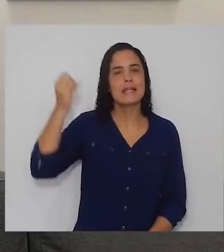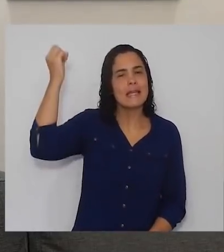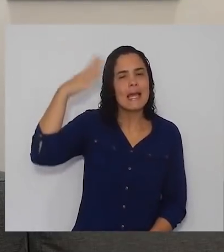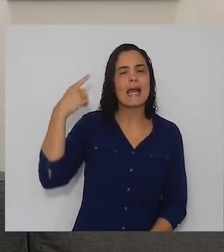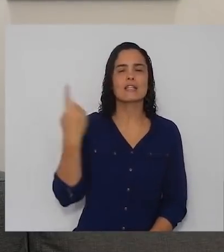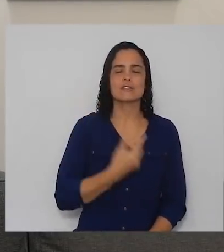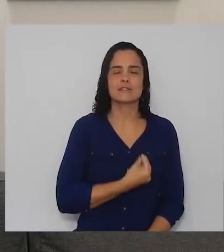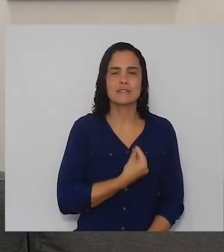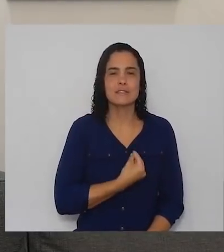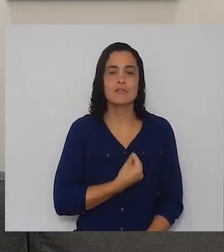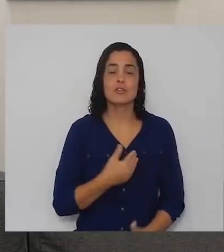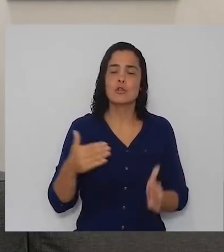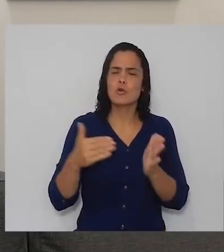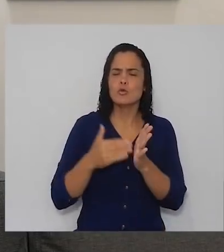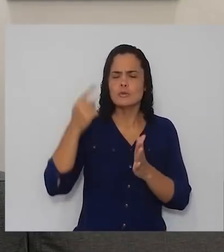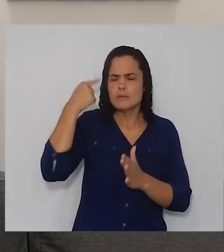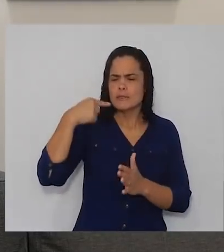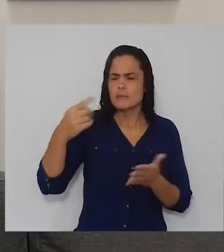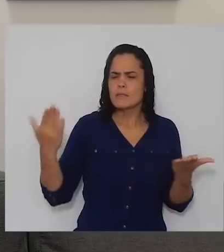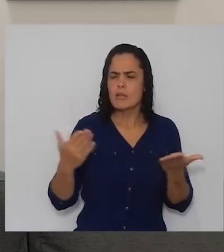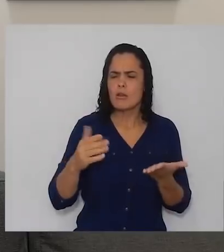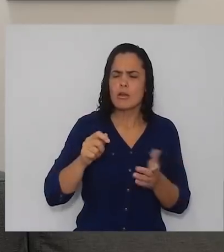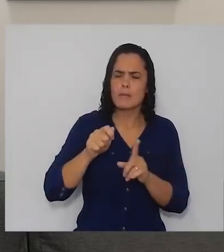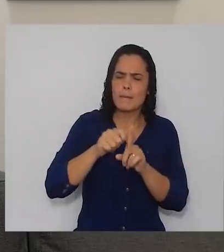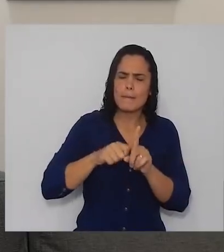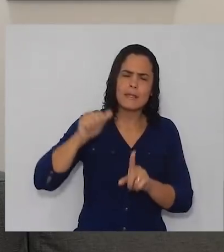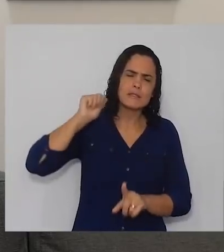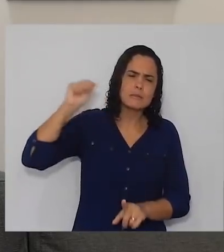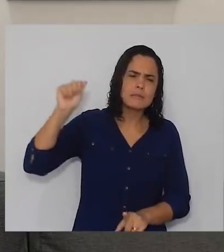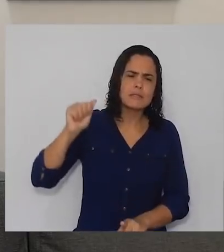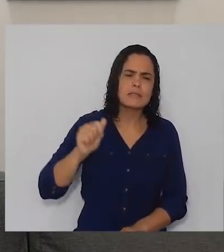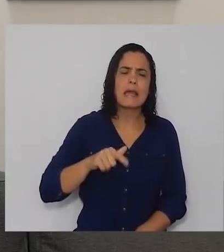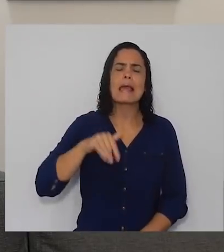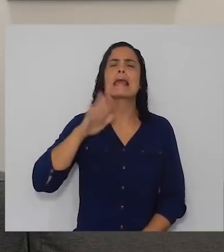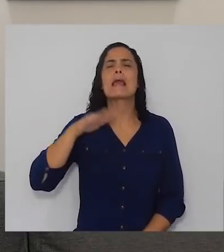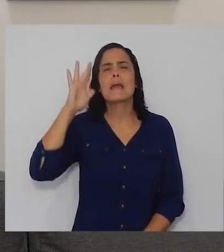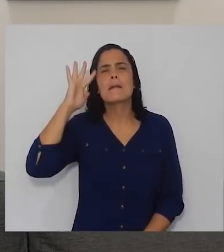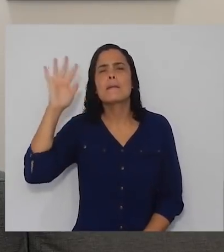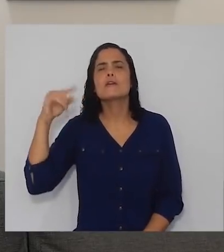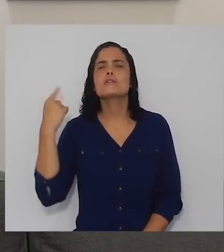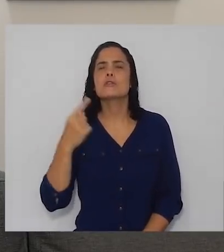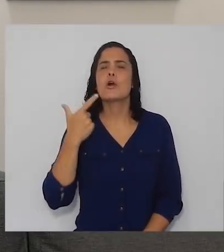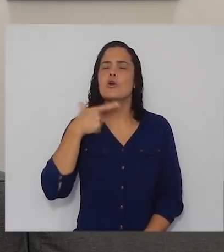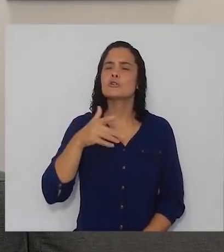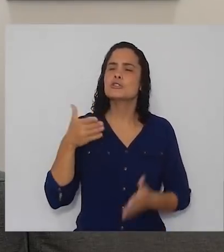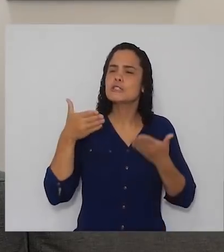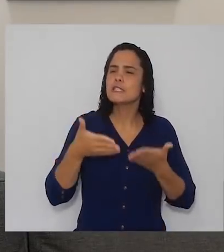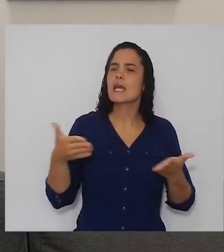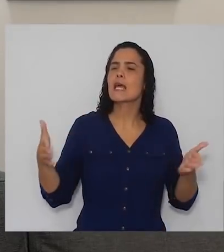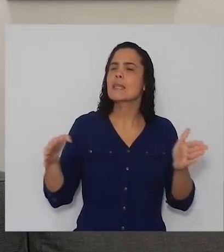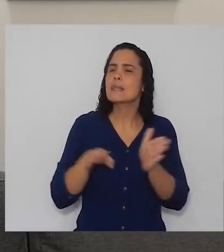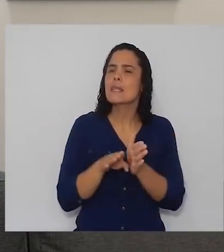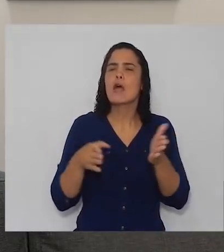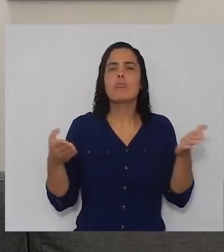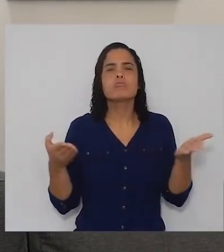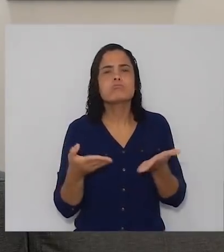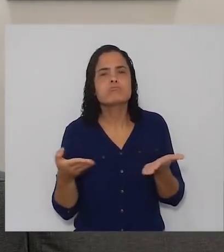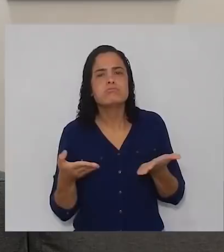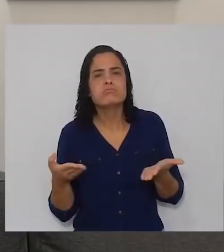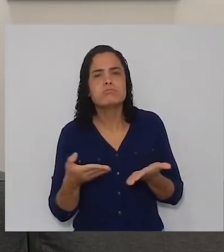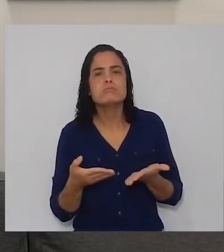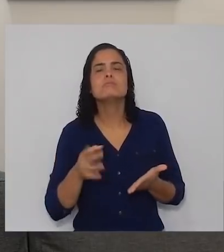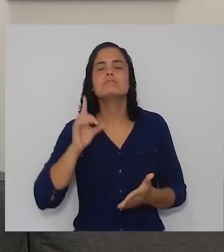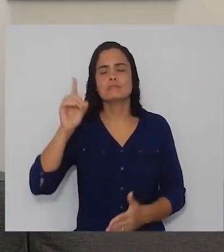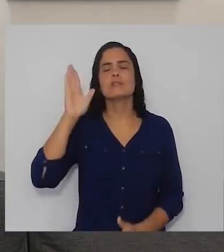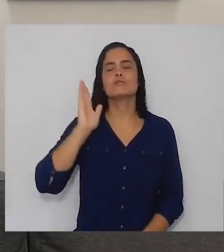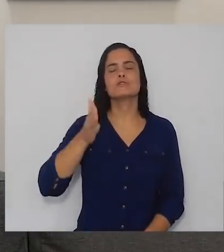começando mais uma semana, a última semana do mês de abril. Quem diria que nós chegaríamos até aqui? O Senhor sabia, o Senhor já